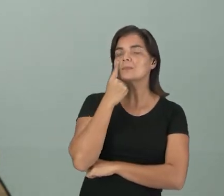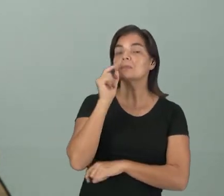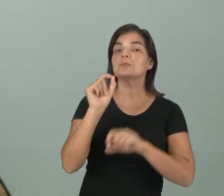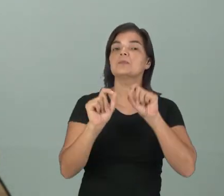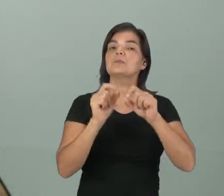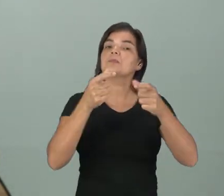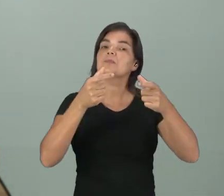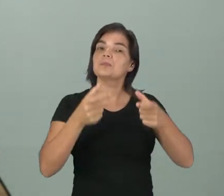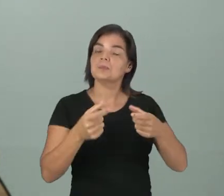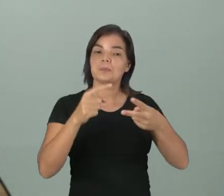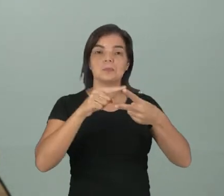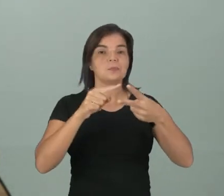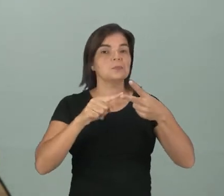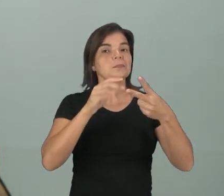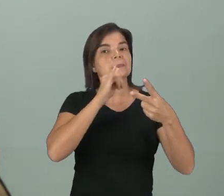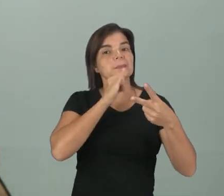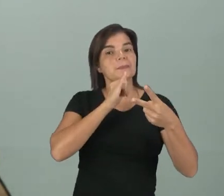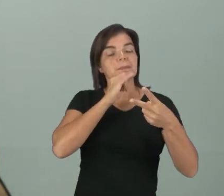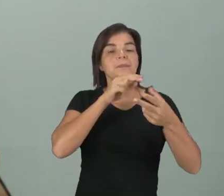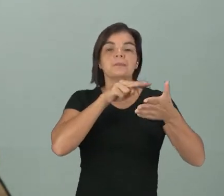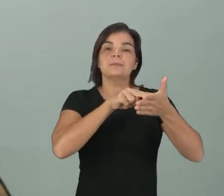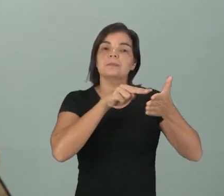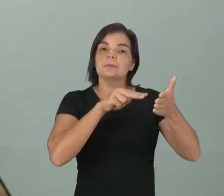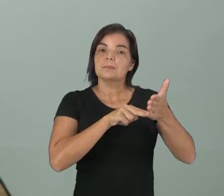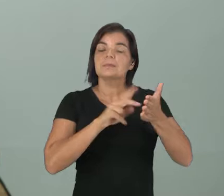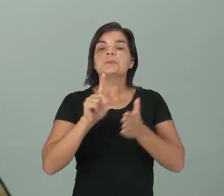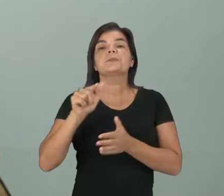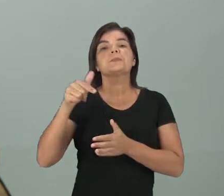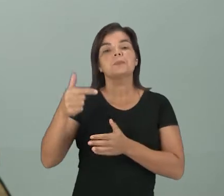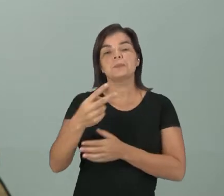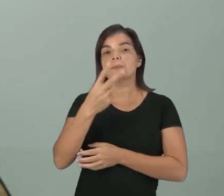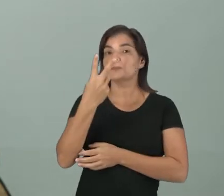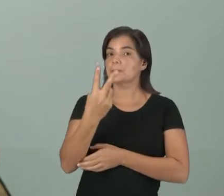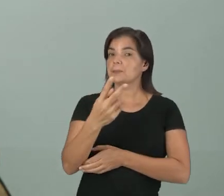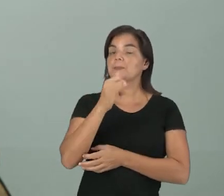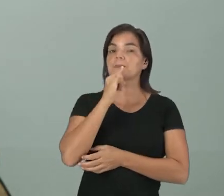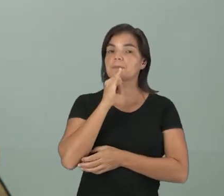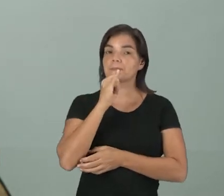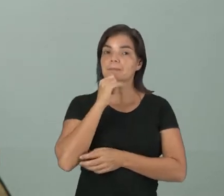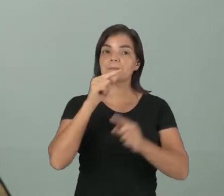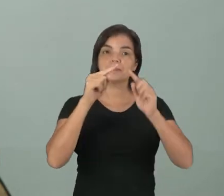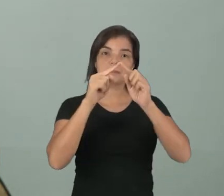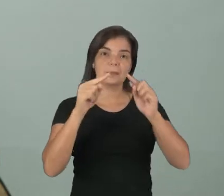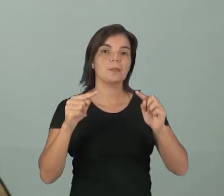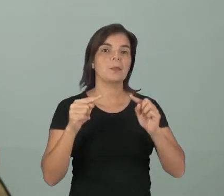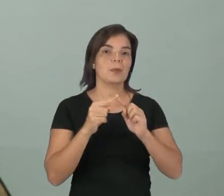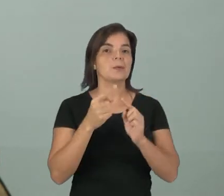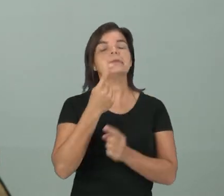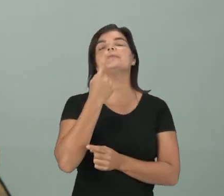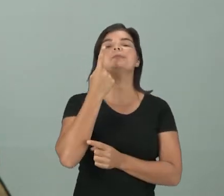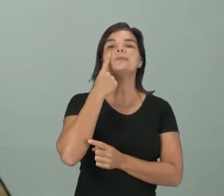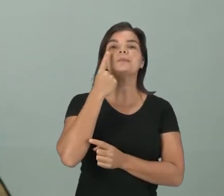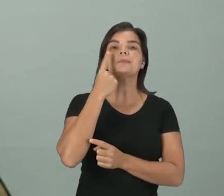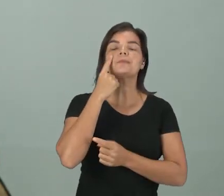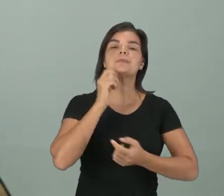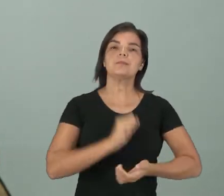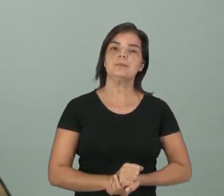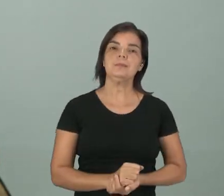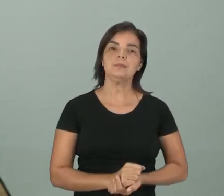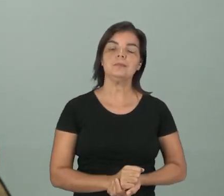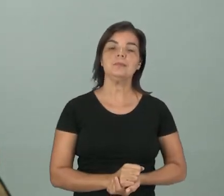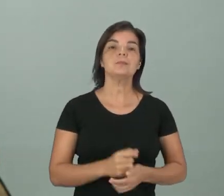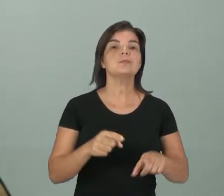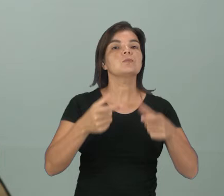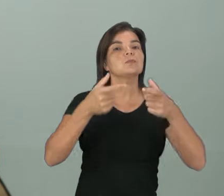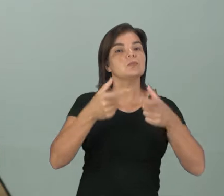identificar onde estão 2 exemplos de prismas e onde estão 2 exemplos de pirâmides? Vamos lá, crianças. Olhem aí